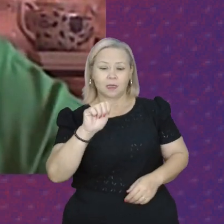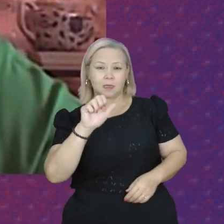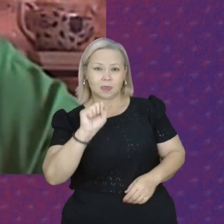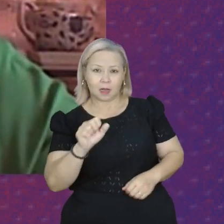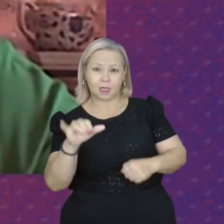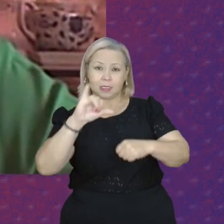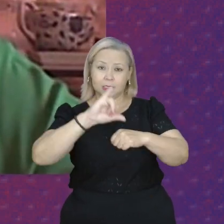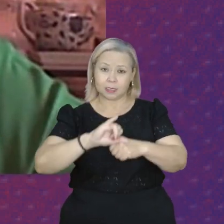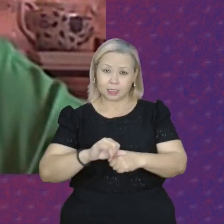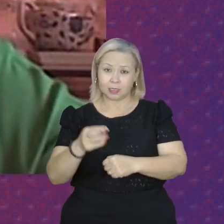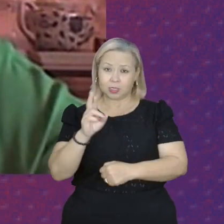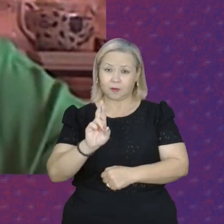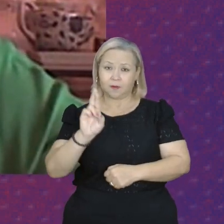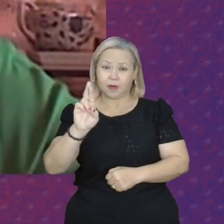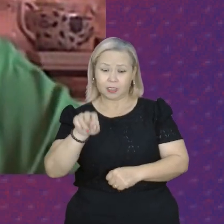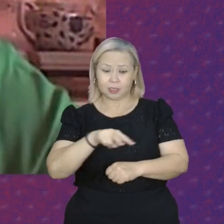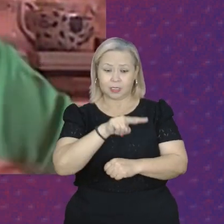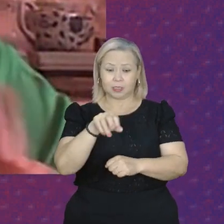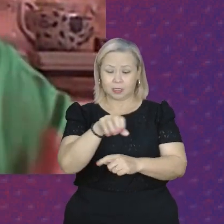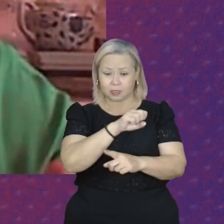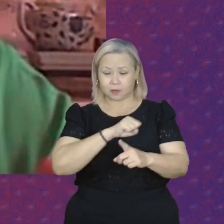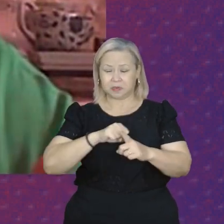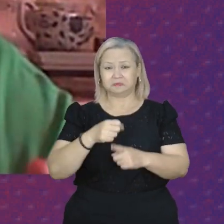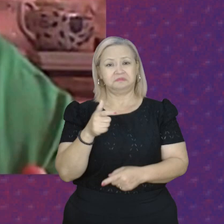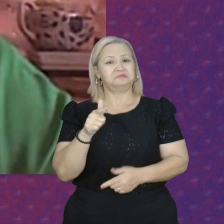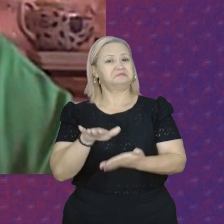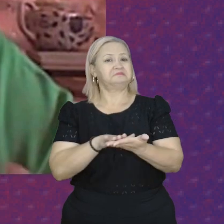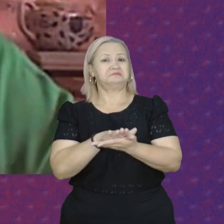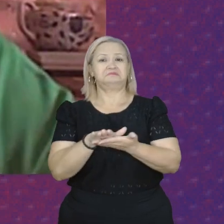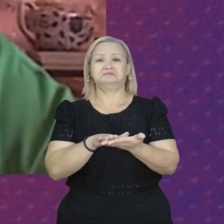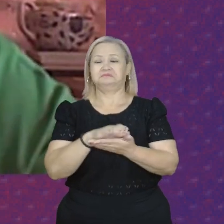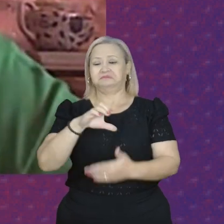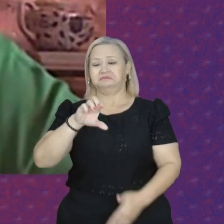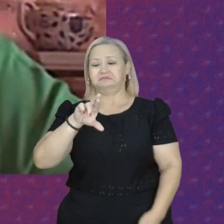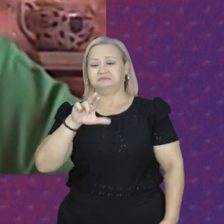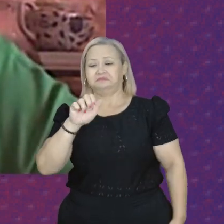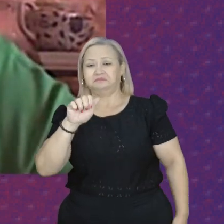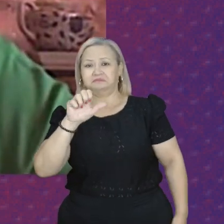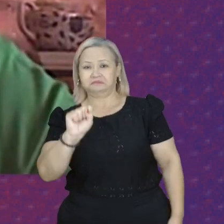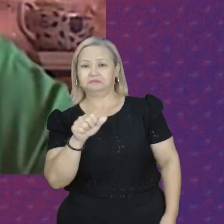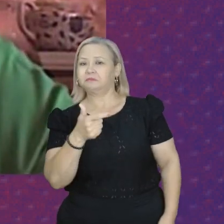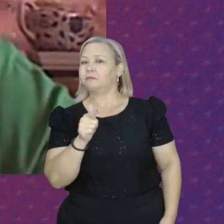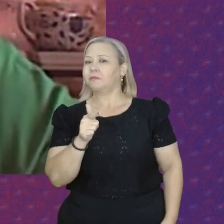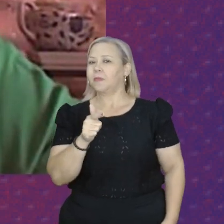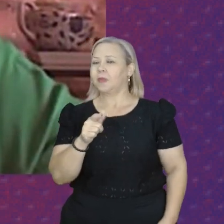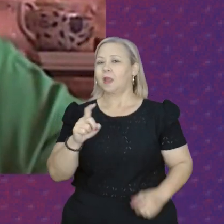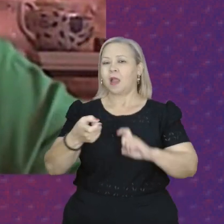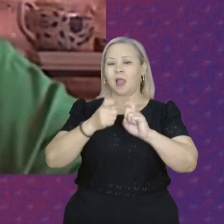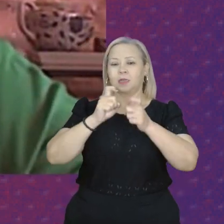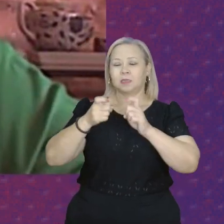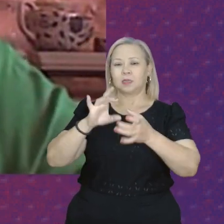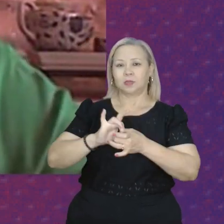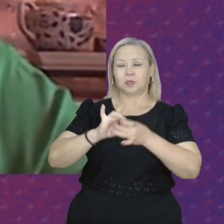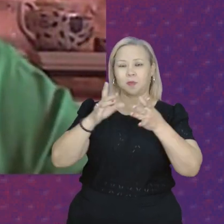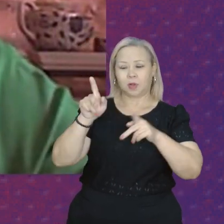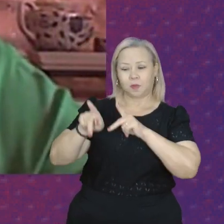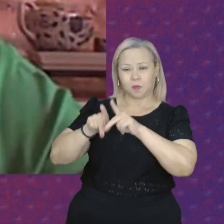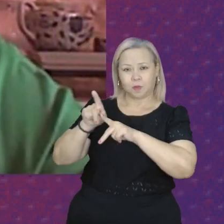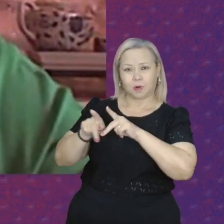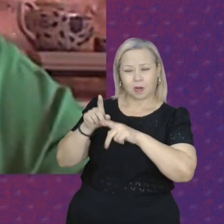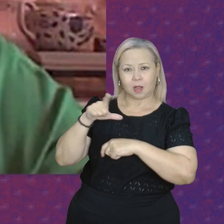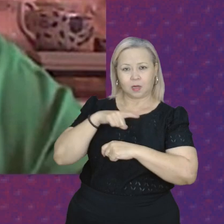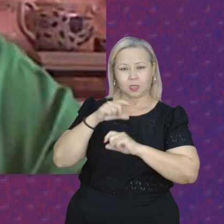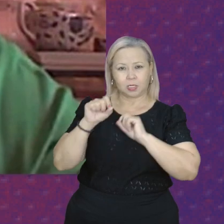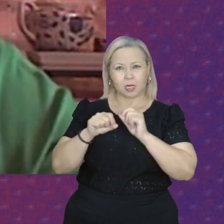de Referência da Assistência Social, que não tinha nenhum, né? Nas administrações democráticas e populares, como teve